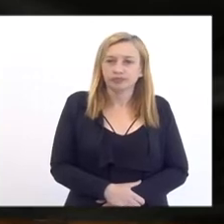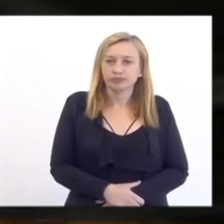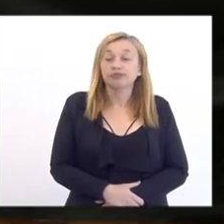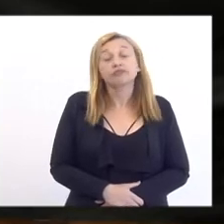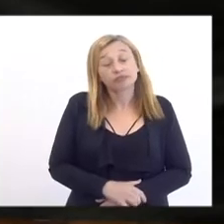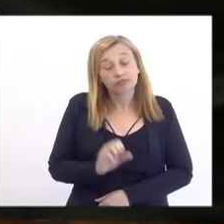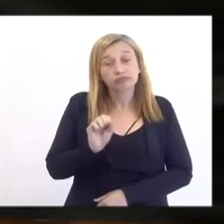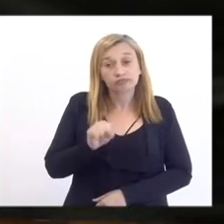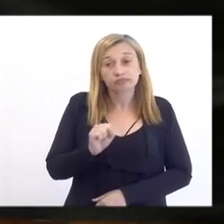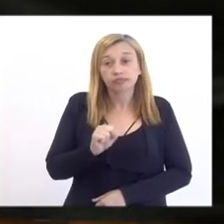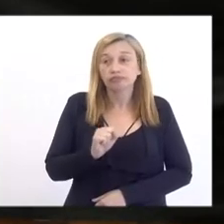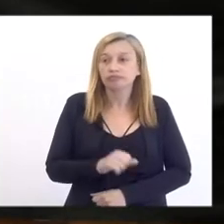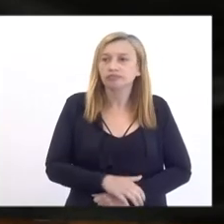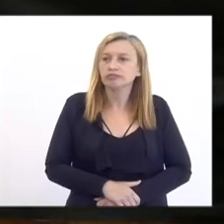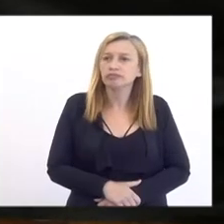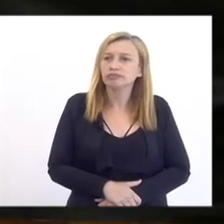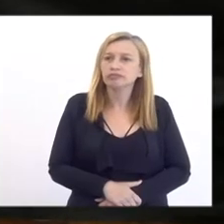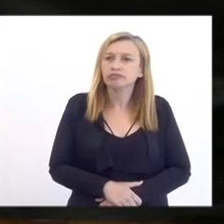Pois é.